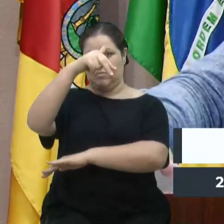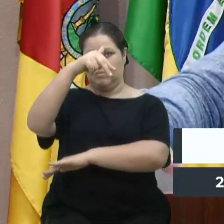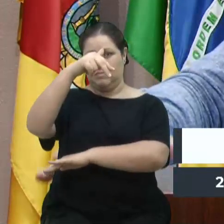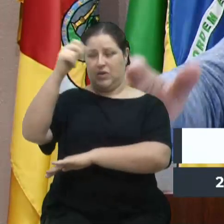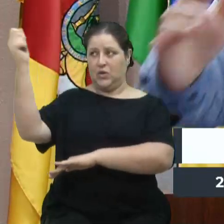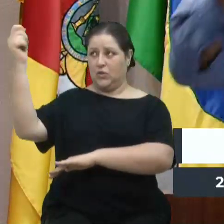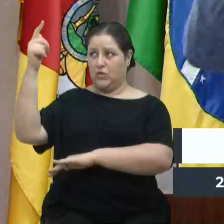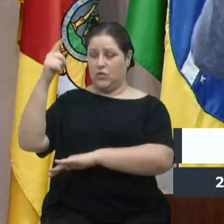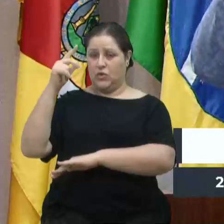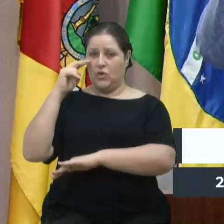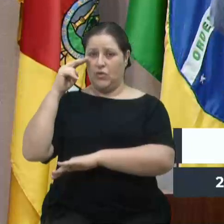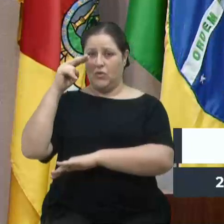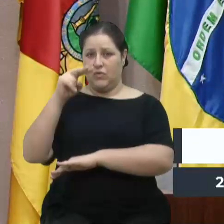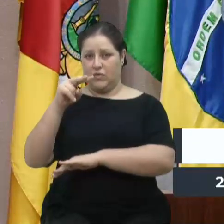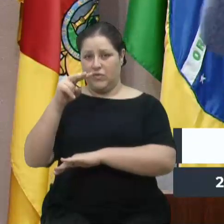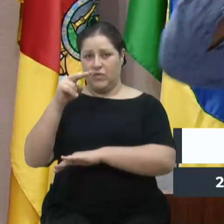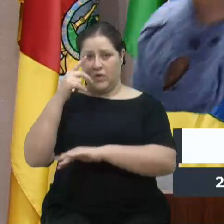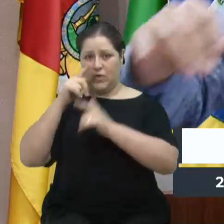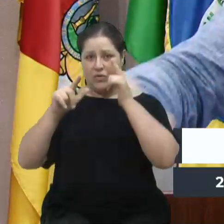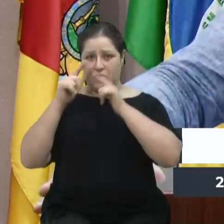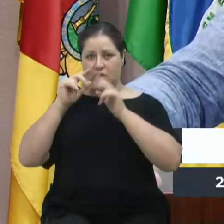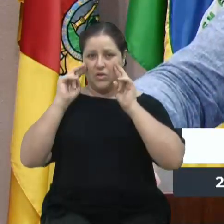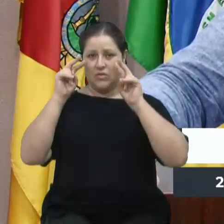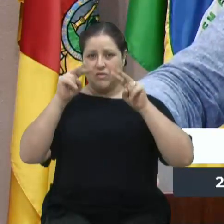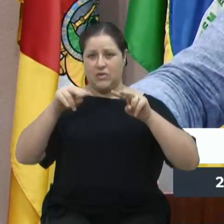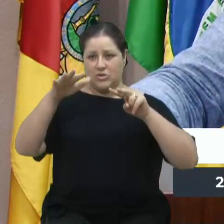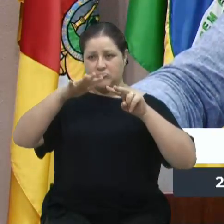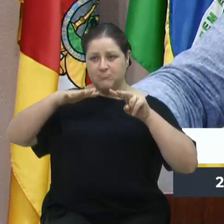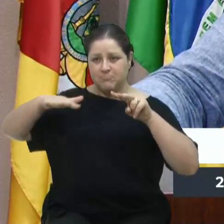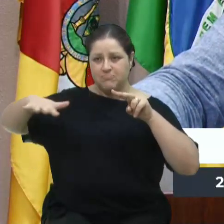ensolarado, ele permite a gente ter uma visão ampla